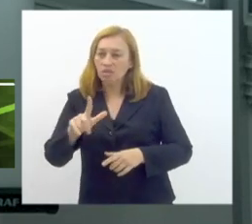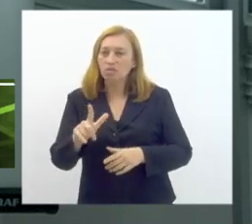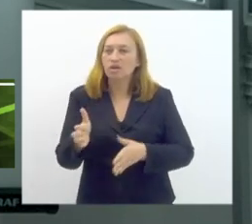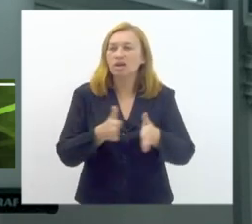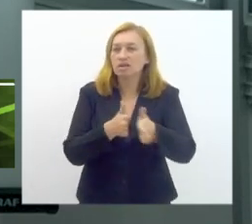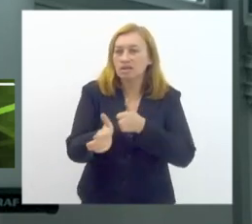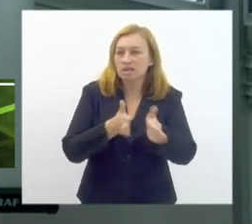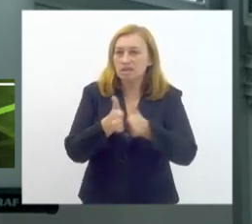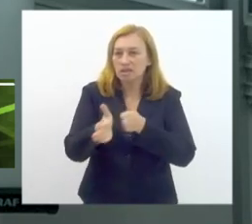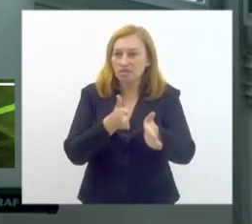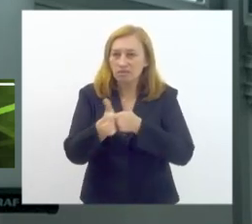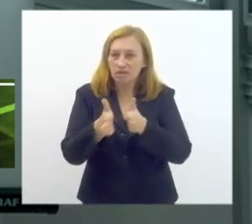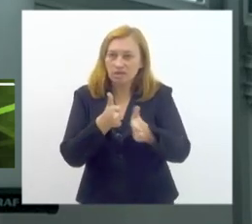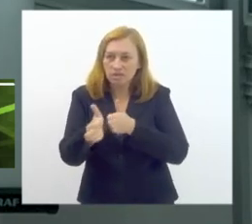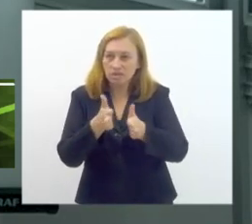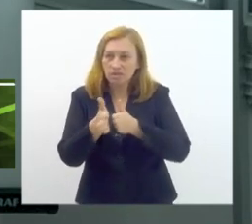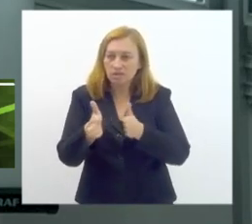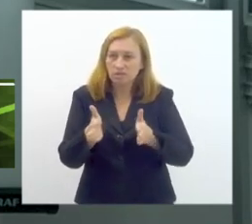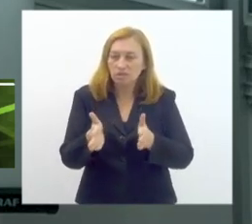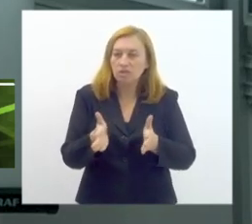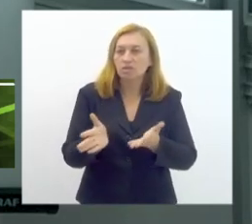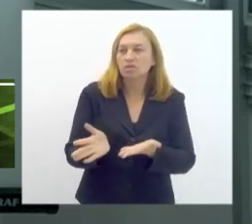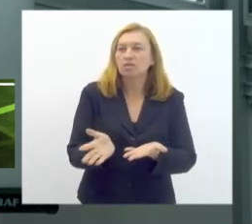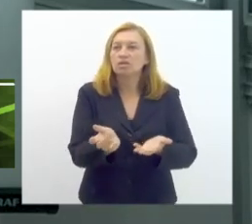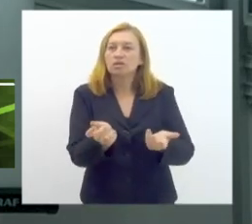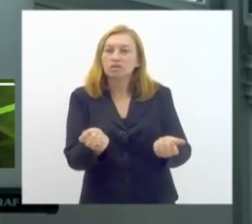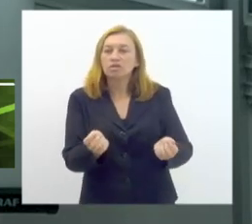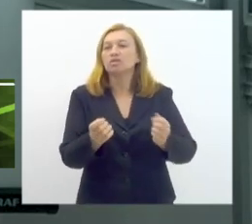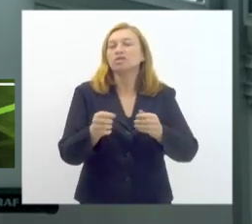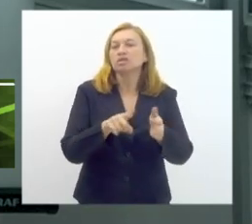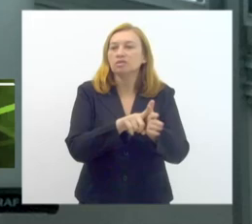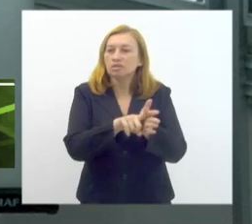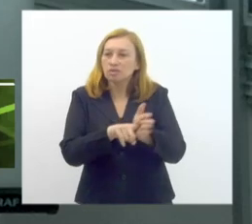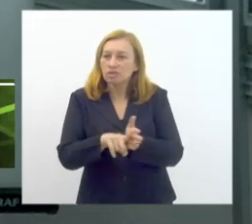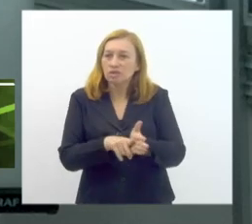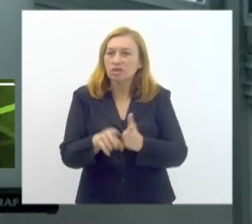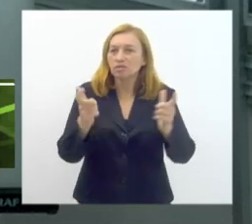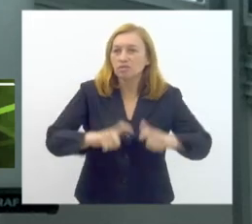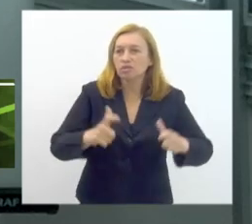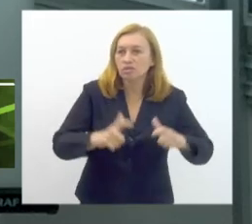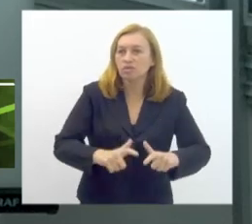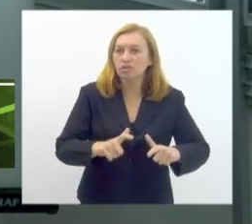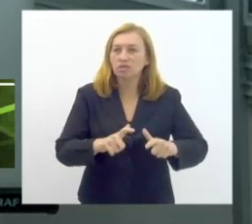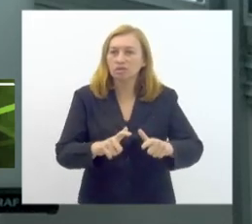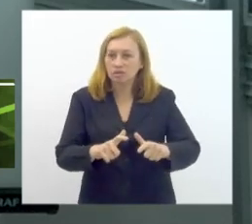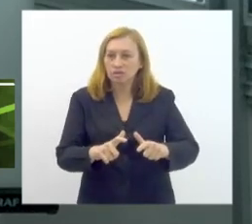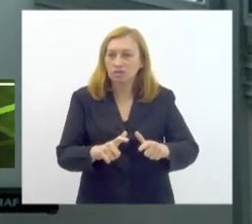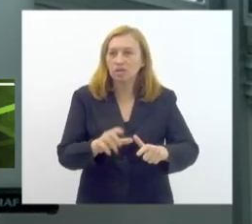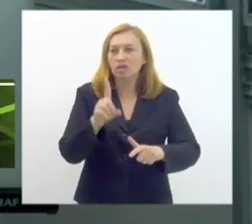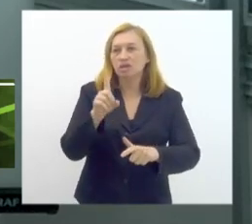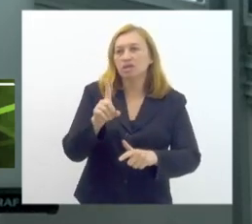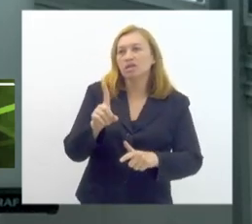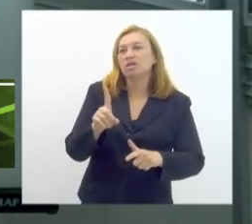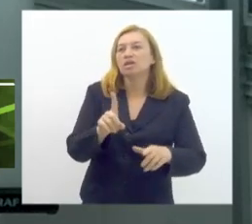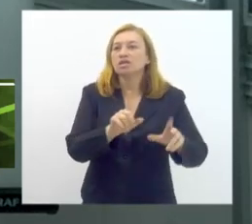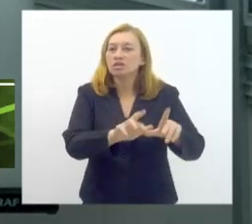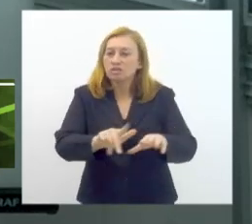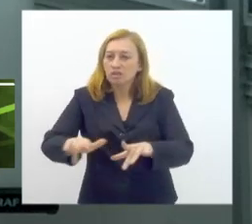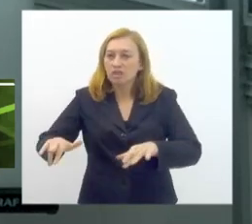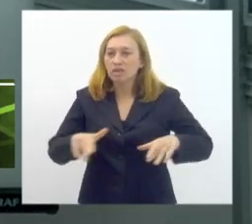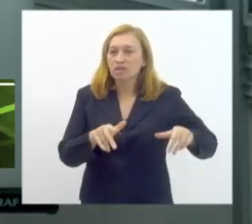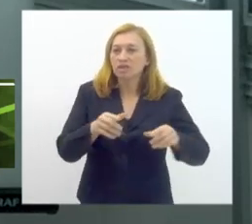acessíveis e confiáveis, possibilitando consultar estatísticas da região e fazer os downloads das camadas georreferenciadas,